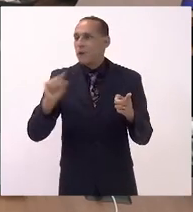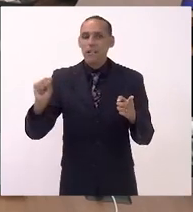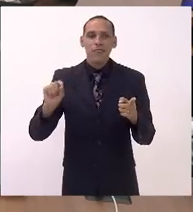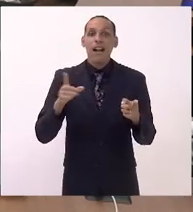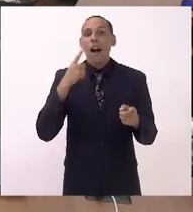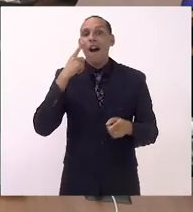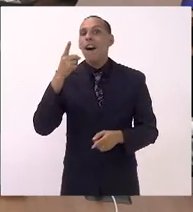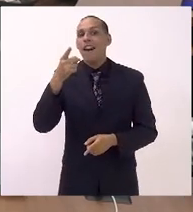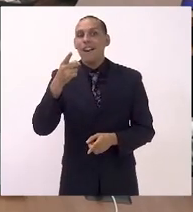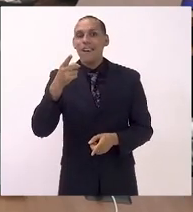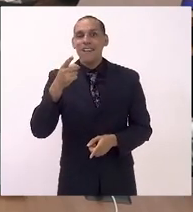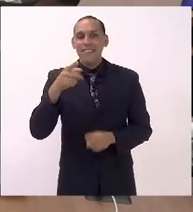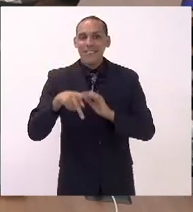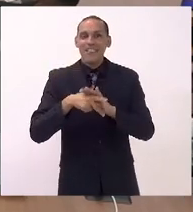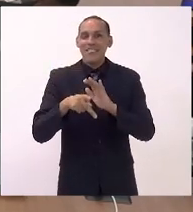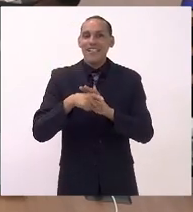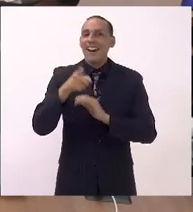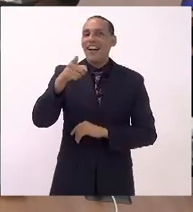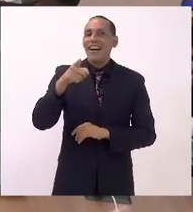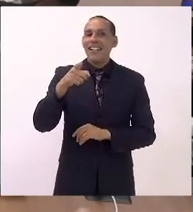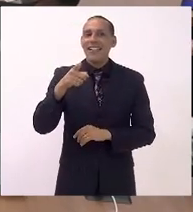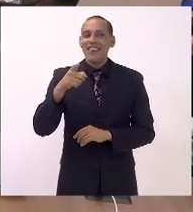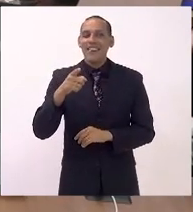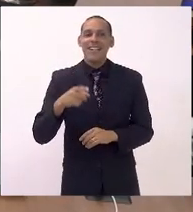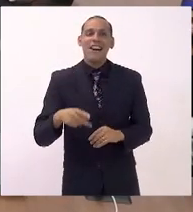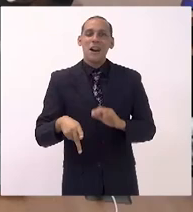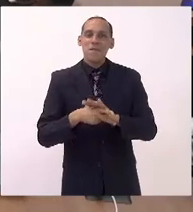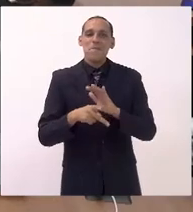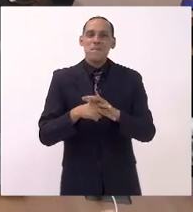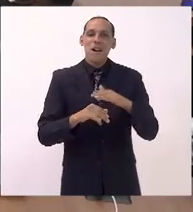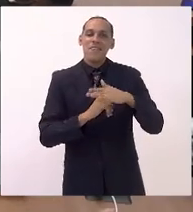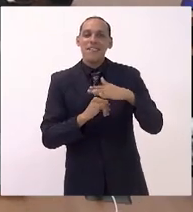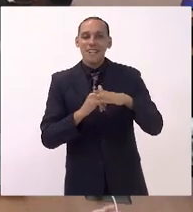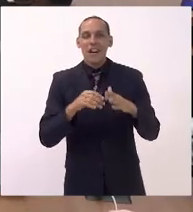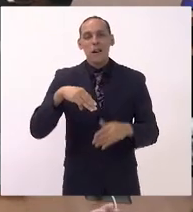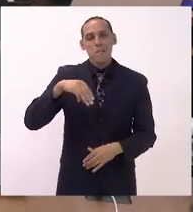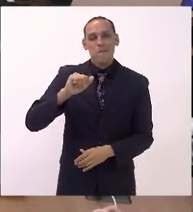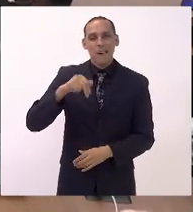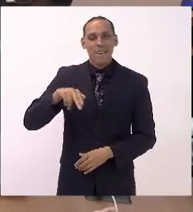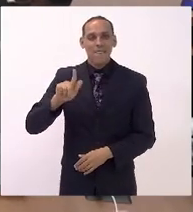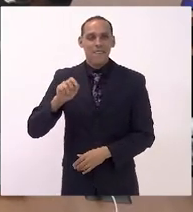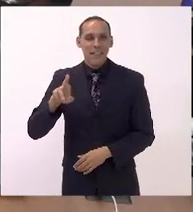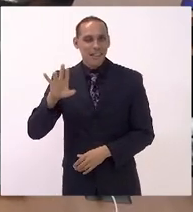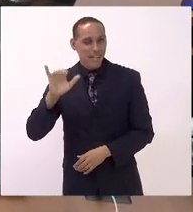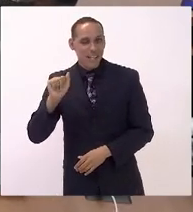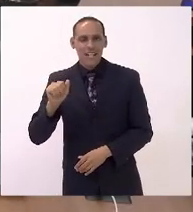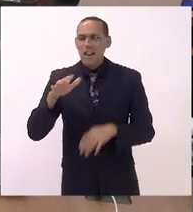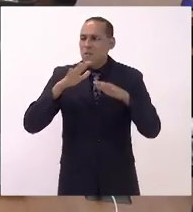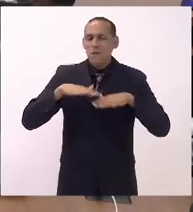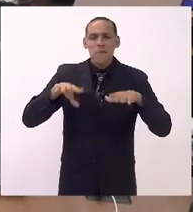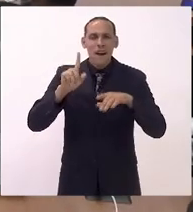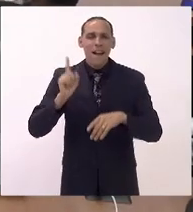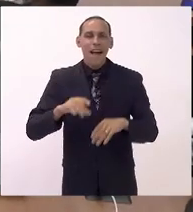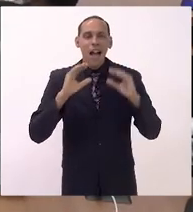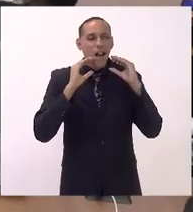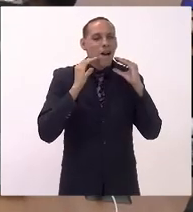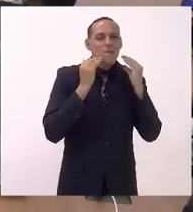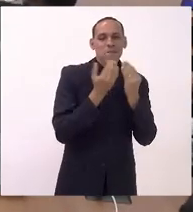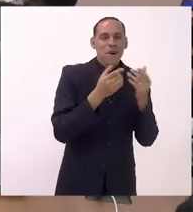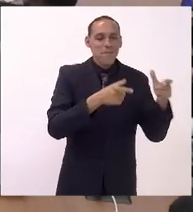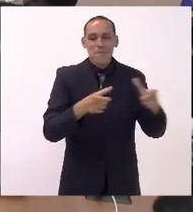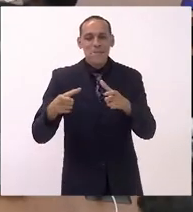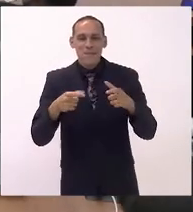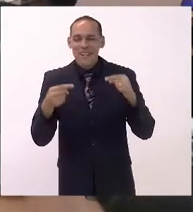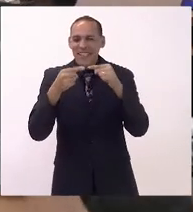Ah, lá. Que é o Mangueirense, lá do alto da Fundação da Mangueira. O interessante é que todo mundo que chega é de uma comunidade, é do lugar e